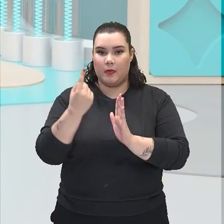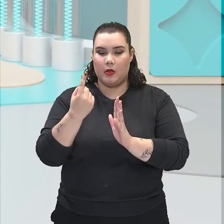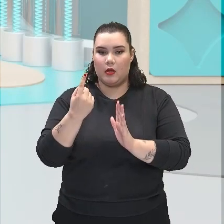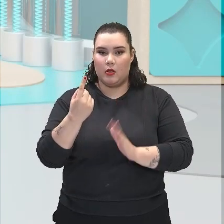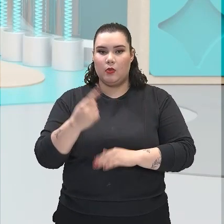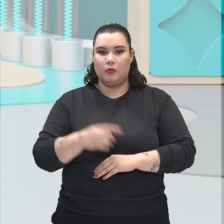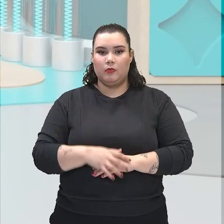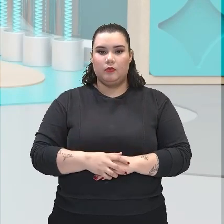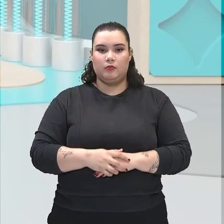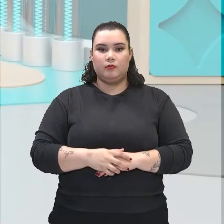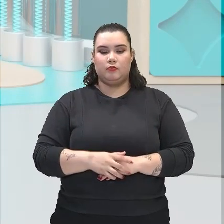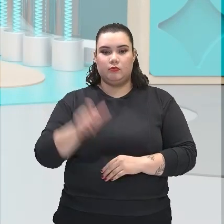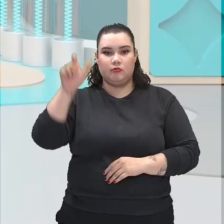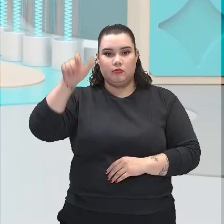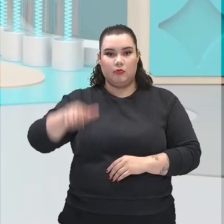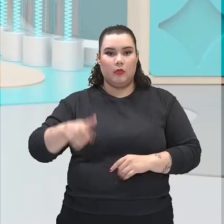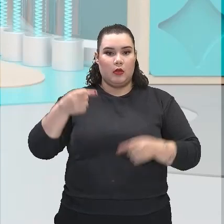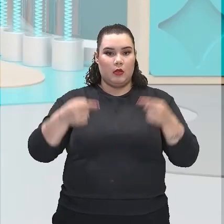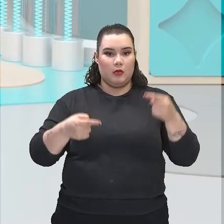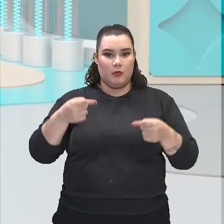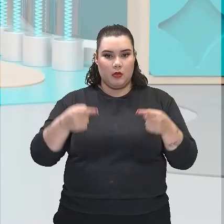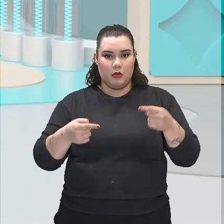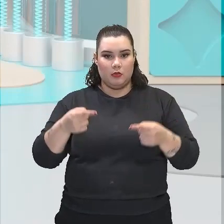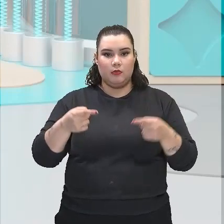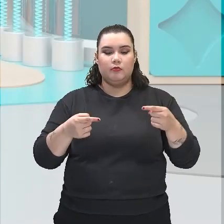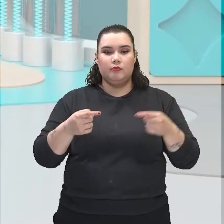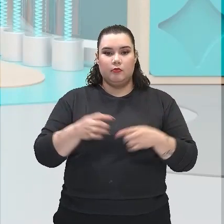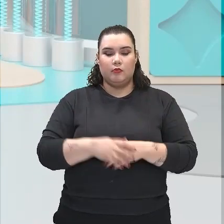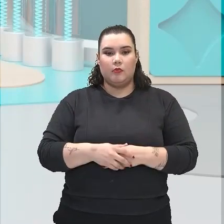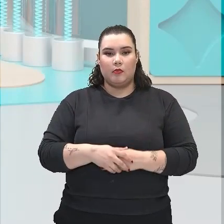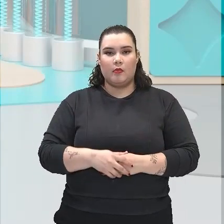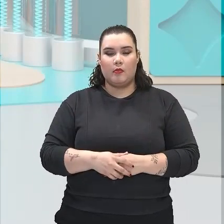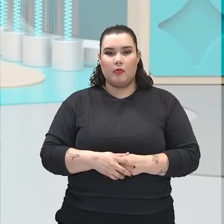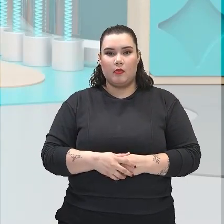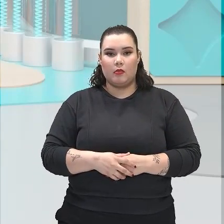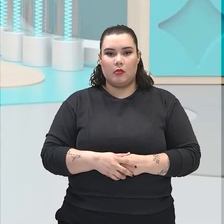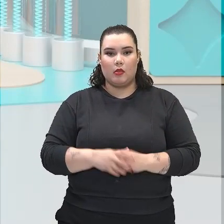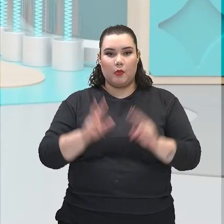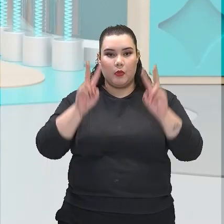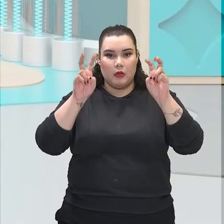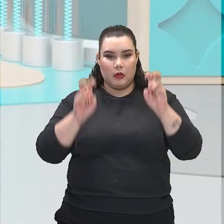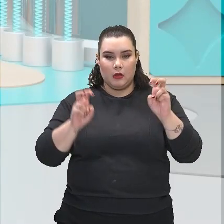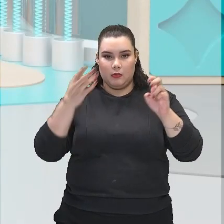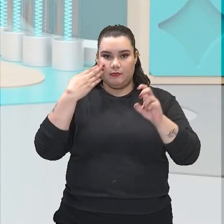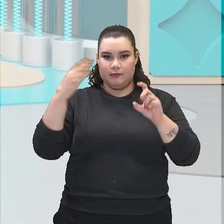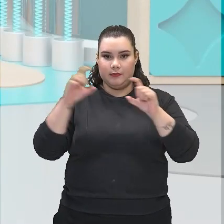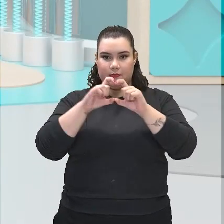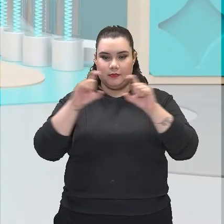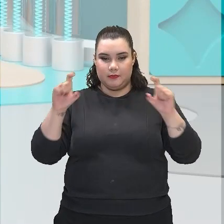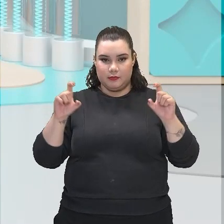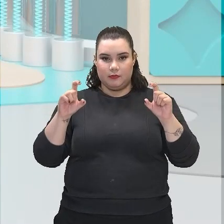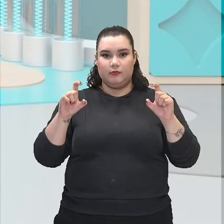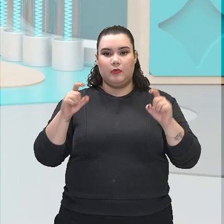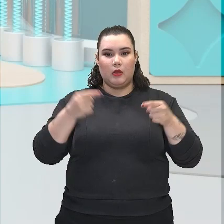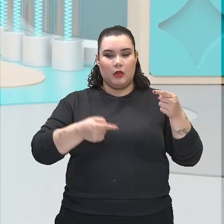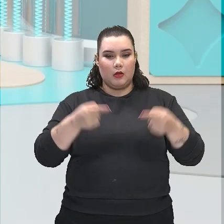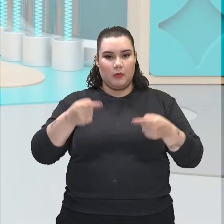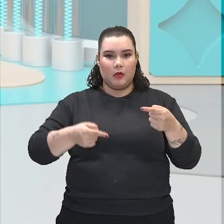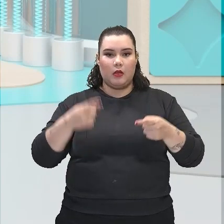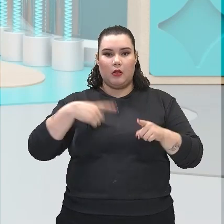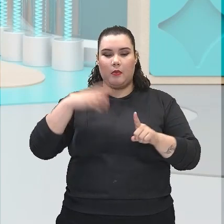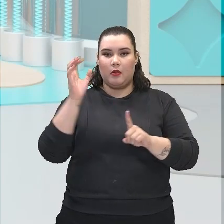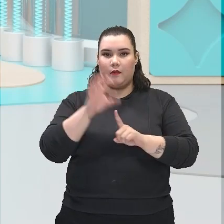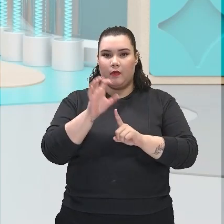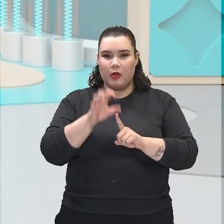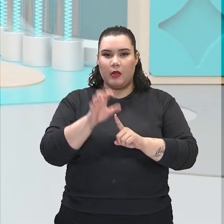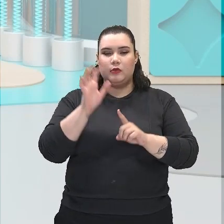planejamento da nossa debatedora de número 1. Percebe que a gente tem o tema, né, do nosso debate, a influência dos filmes